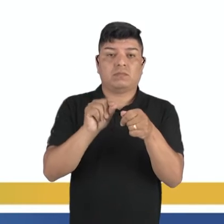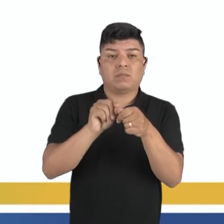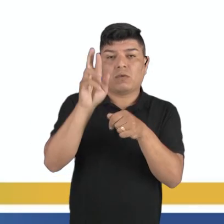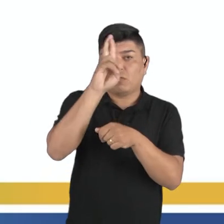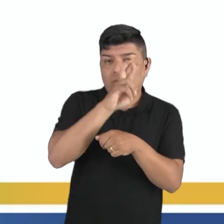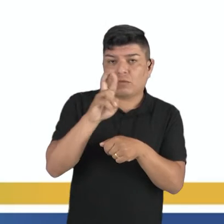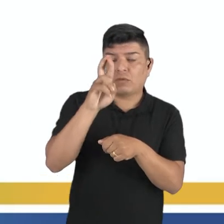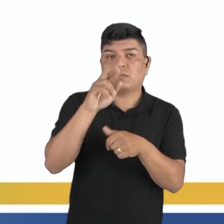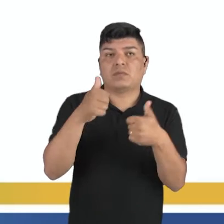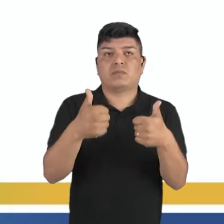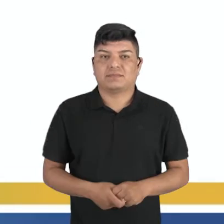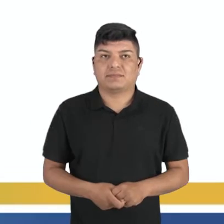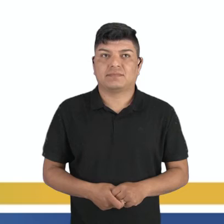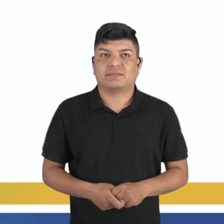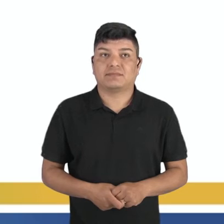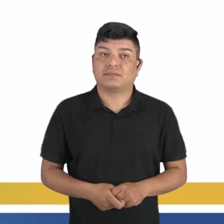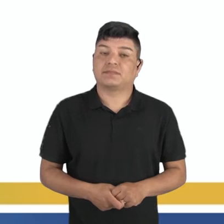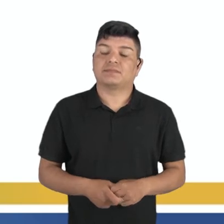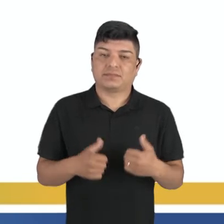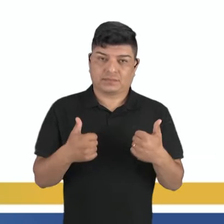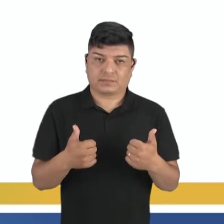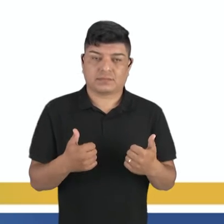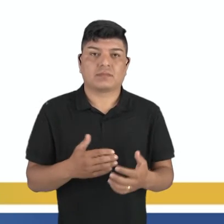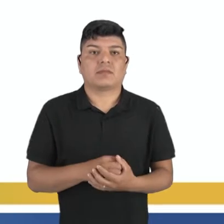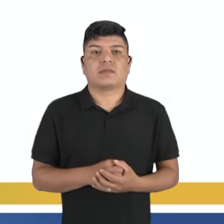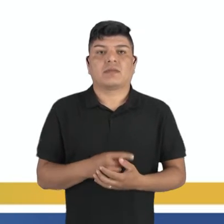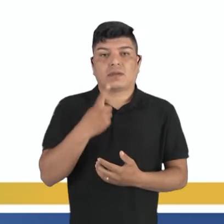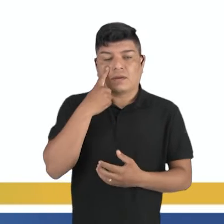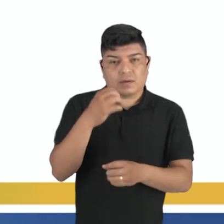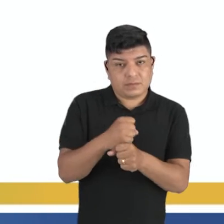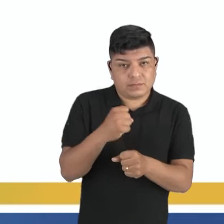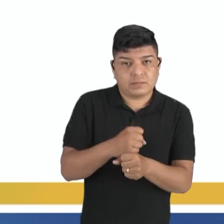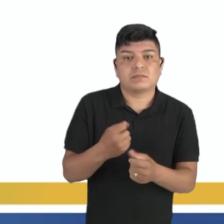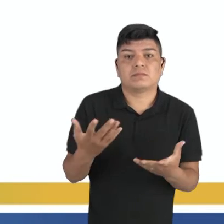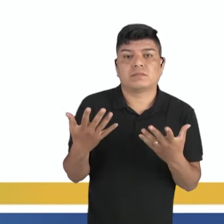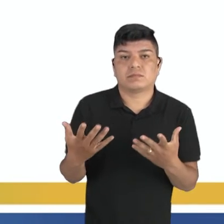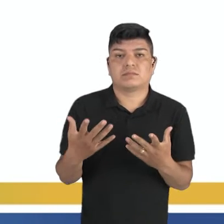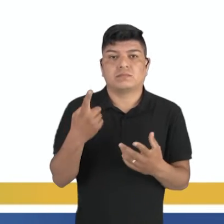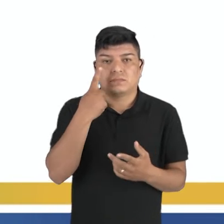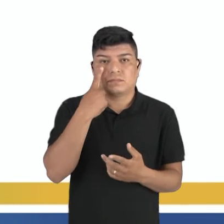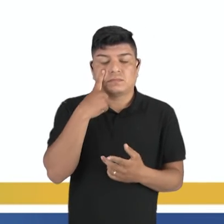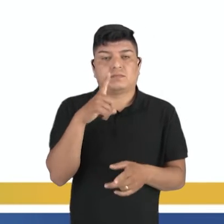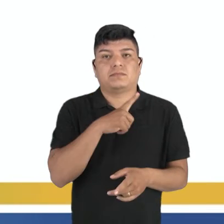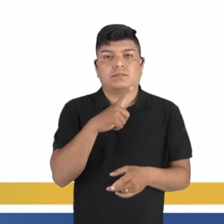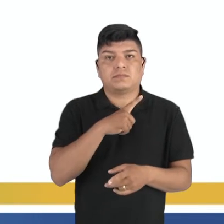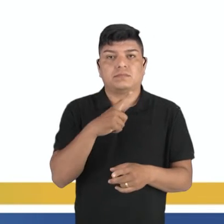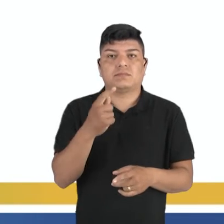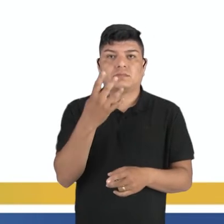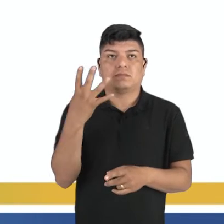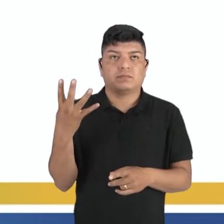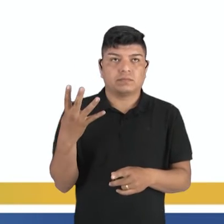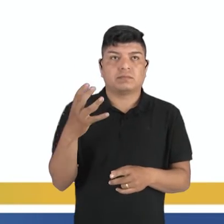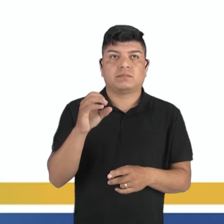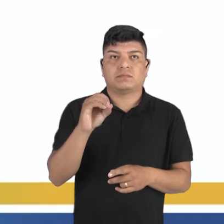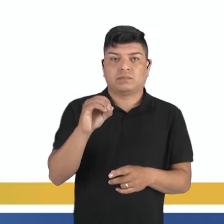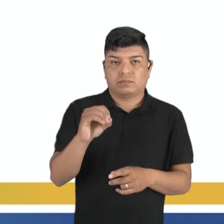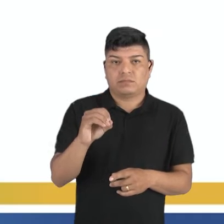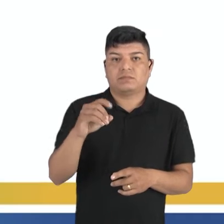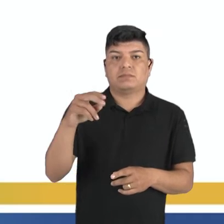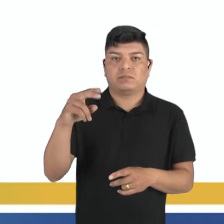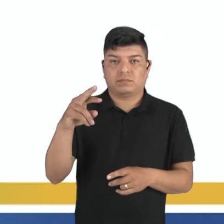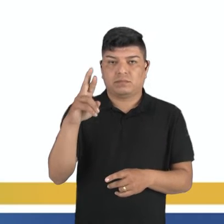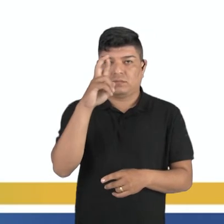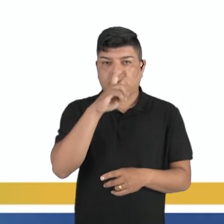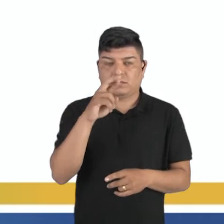foram observadas, certo? Muito bem. Então, para calcular essa média, né, observe que nós temos aí a quantidade 0 de